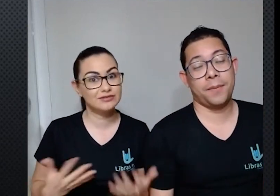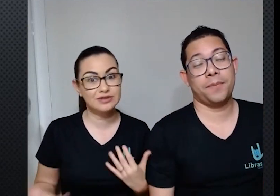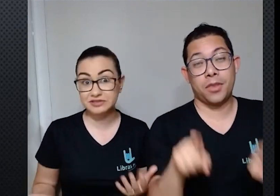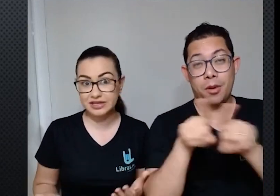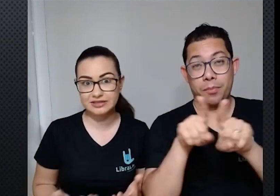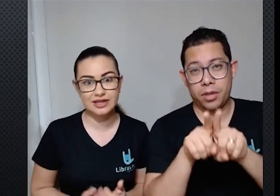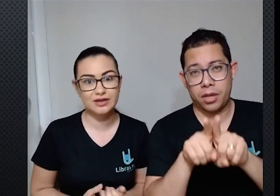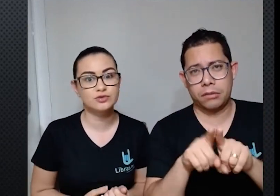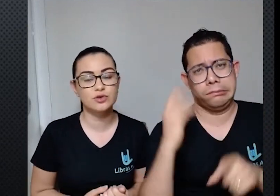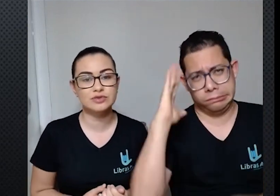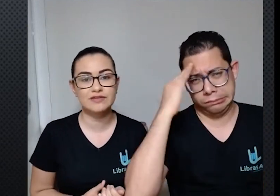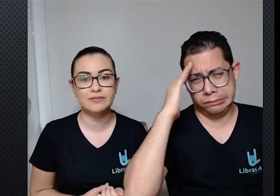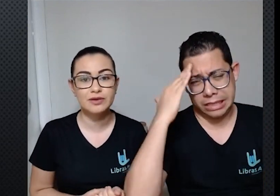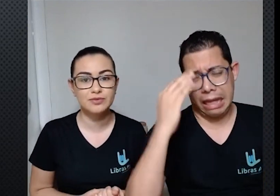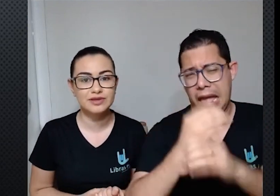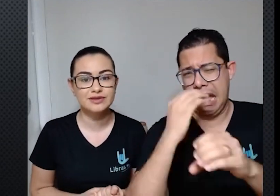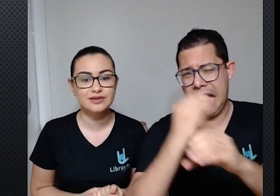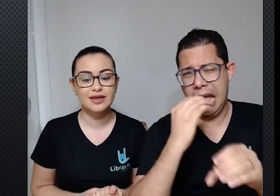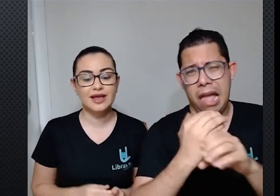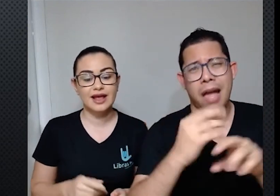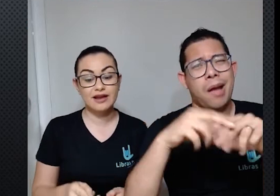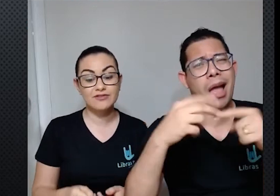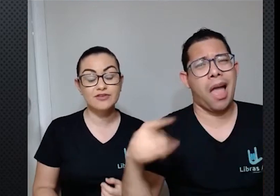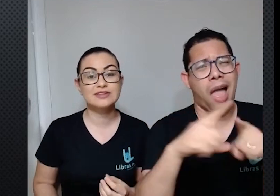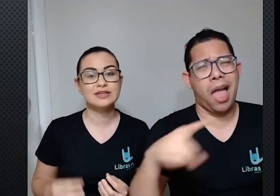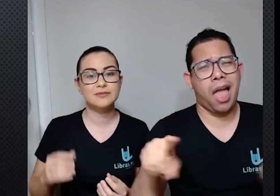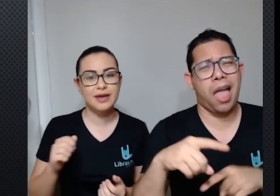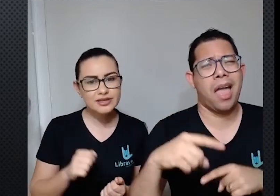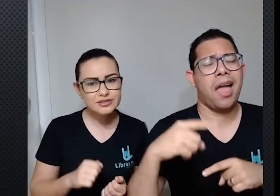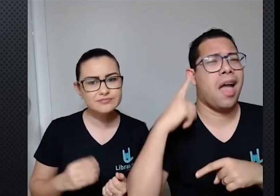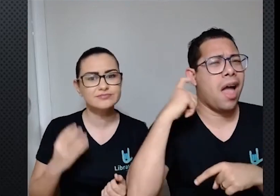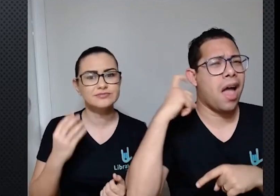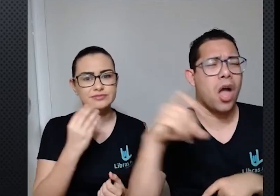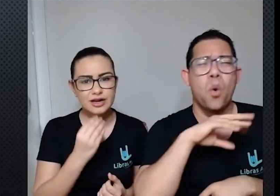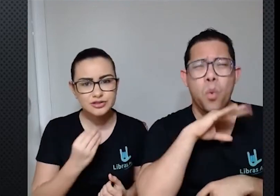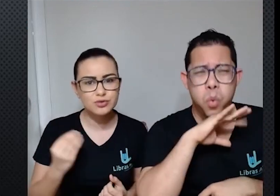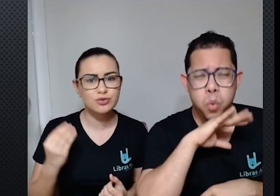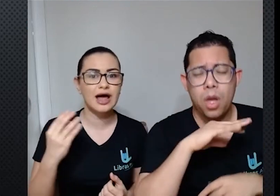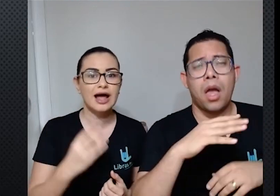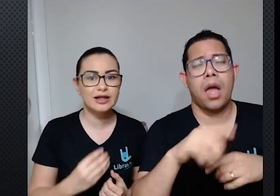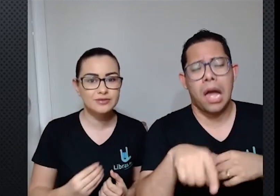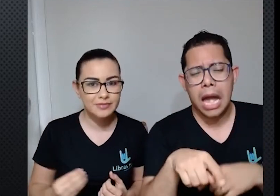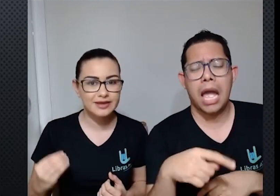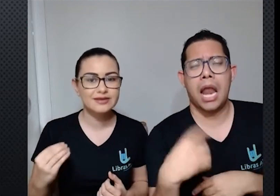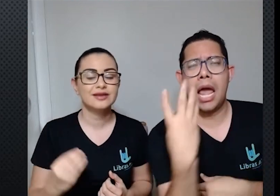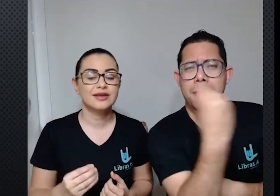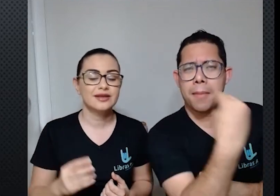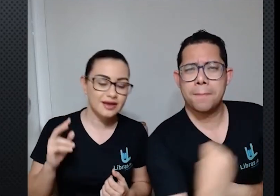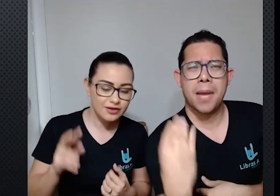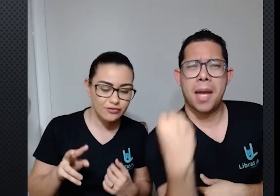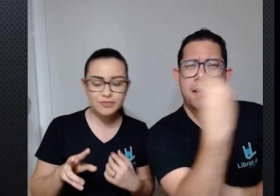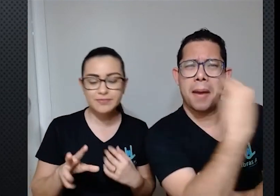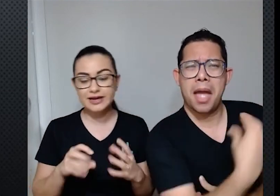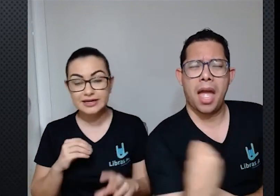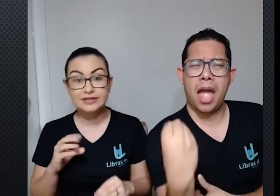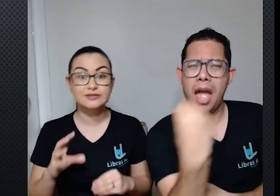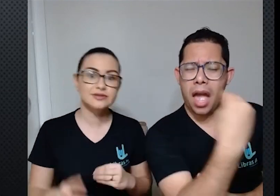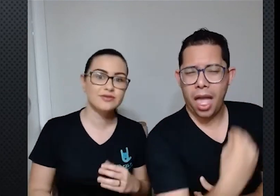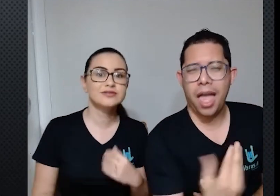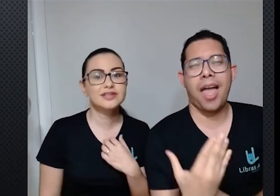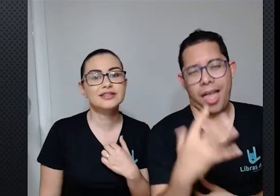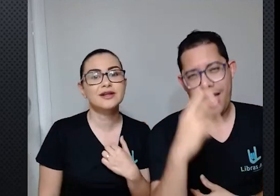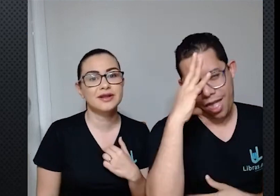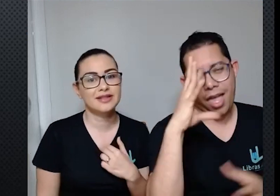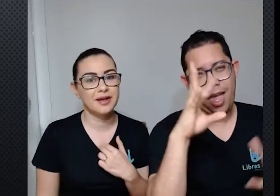tava lá, não tava entendendo, o som tava bem ruim. Ela foi fazendo bem articulado, bem... Aí eu fui pegando